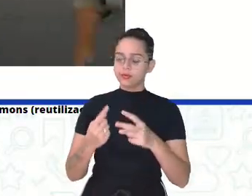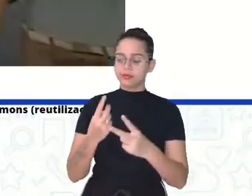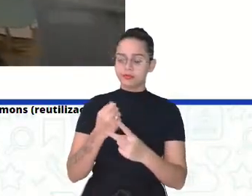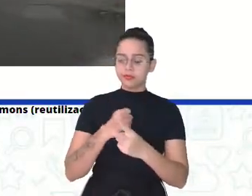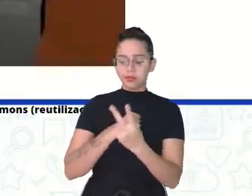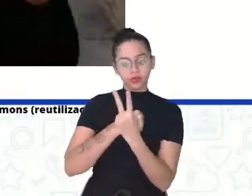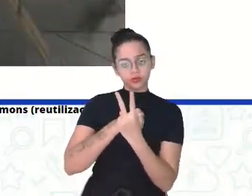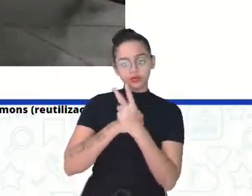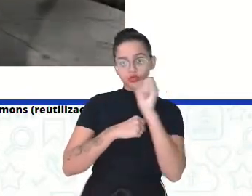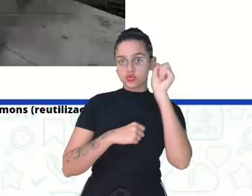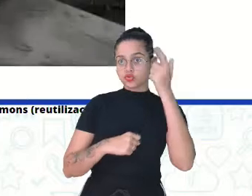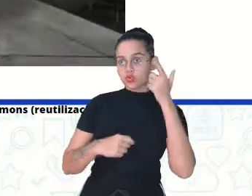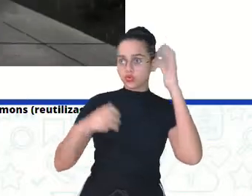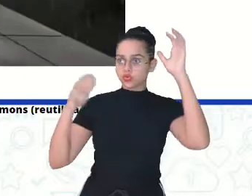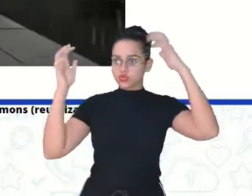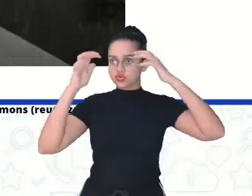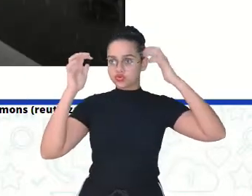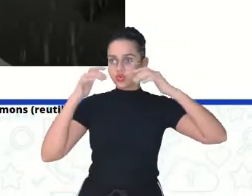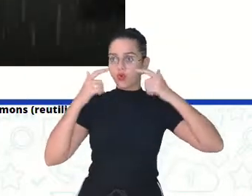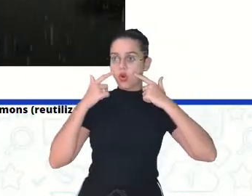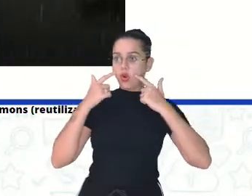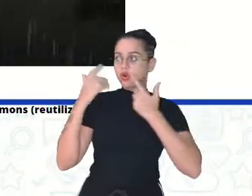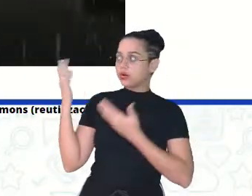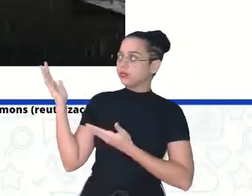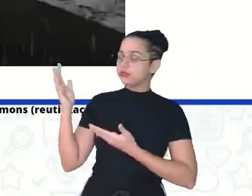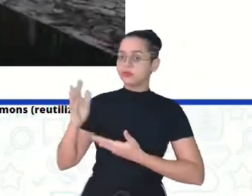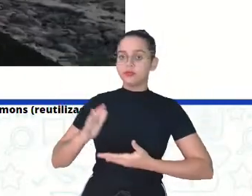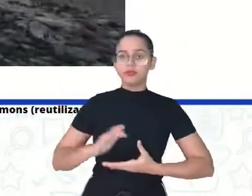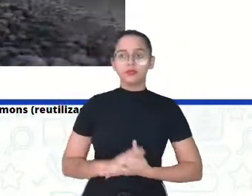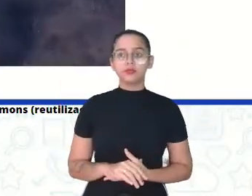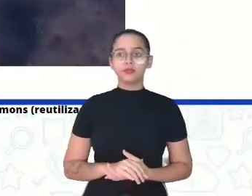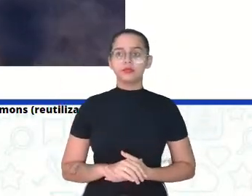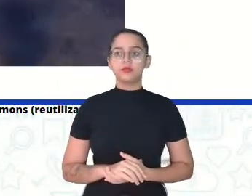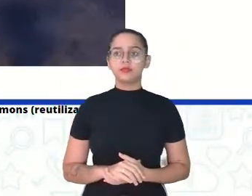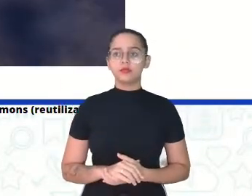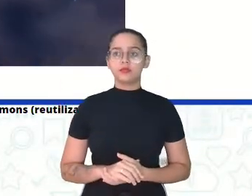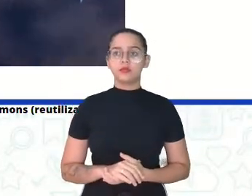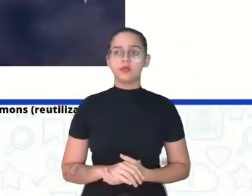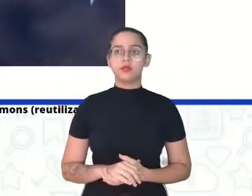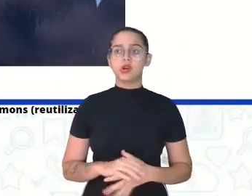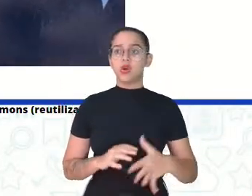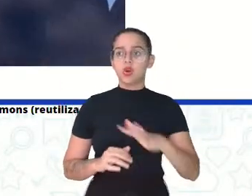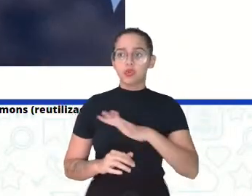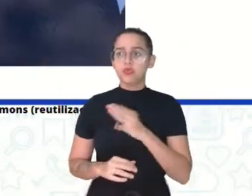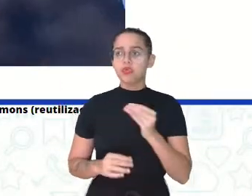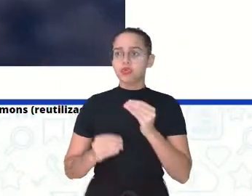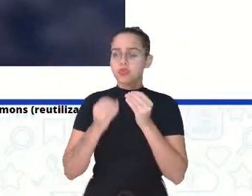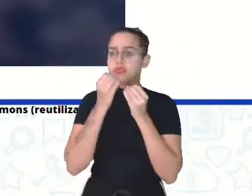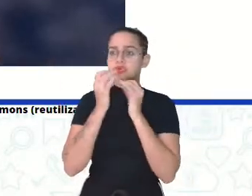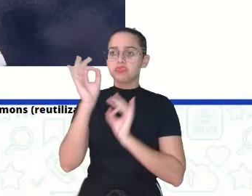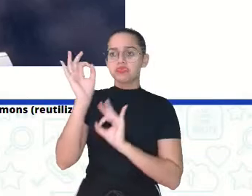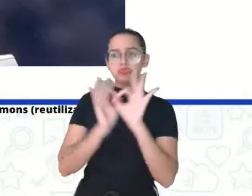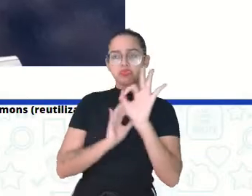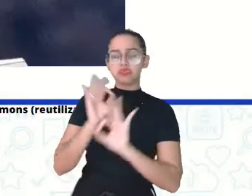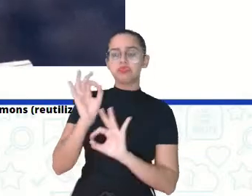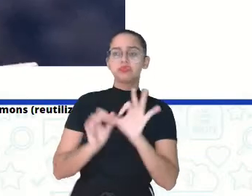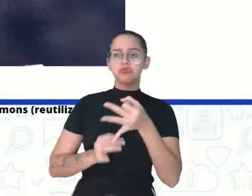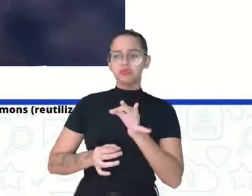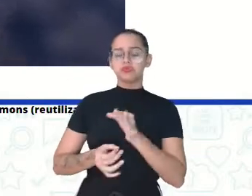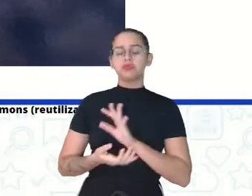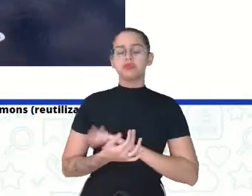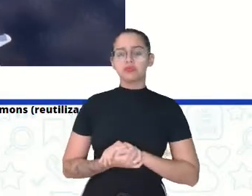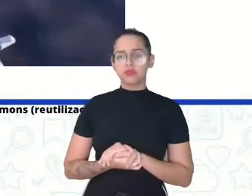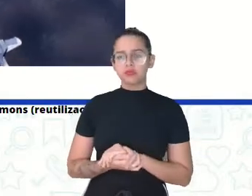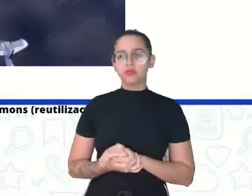e chuva. Olha aí, ó, proteção. Foi um espaço muito bem projetado, né?